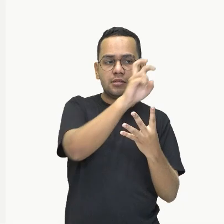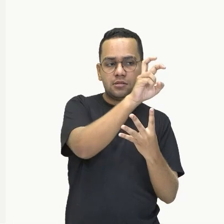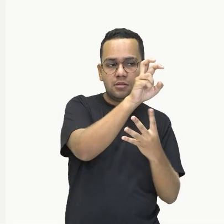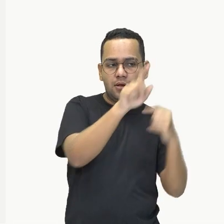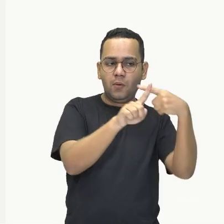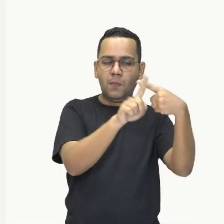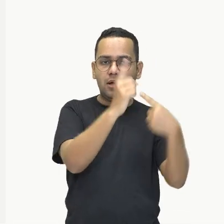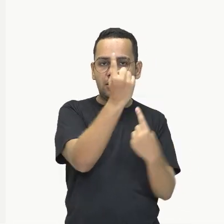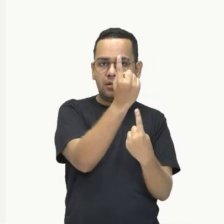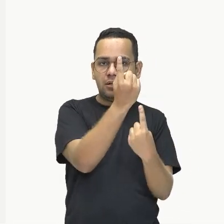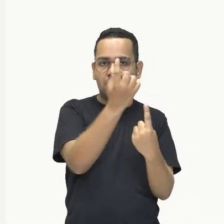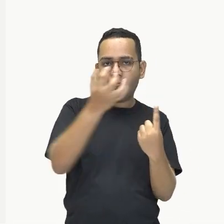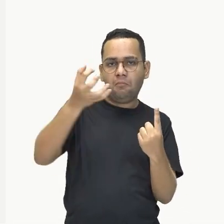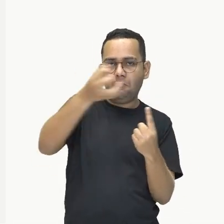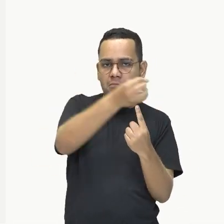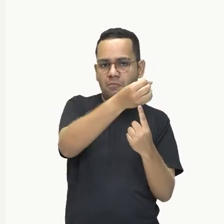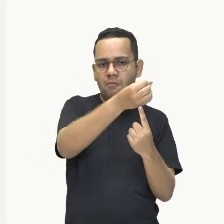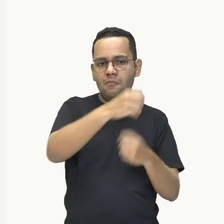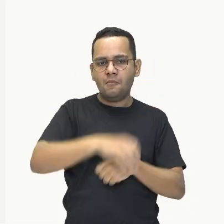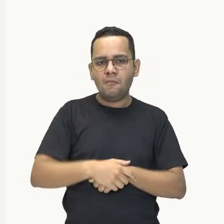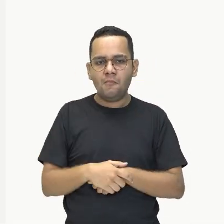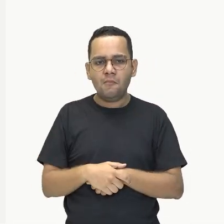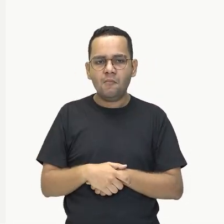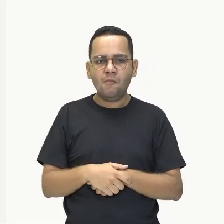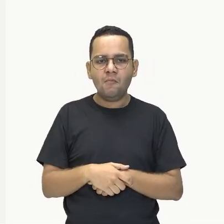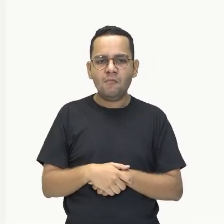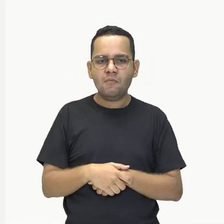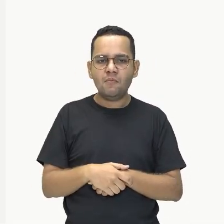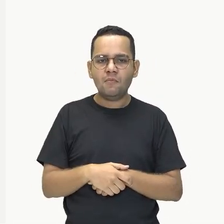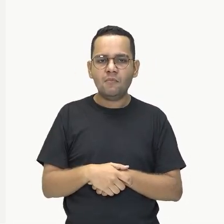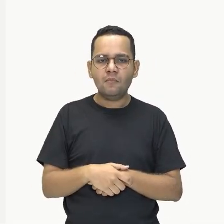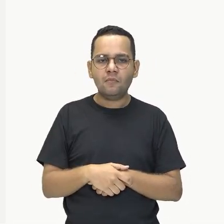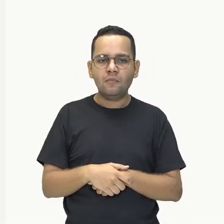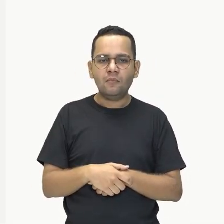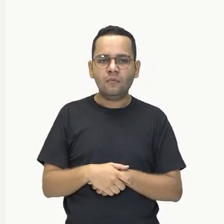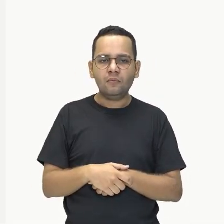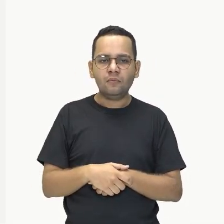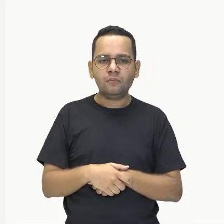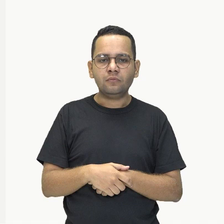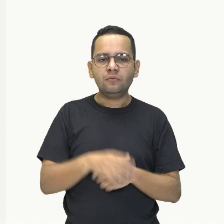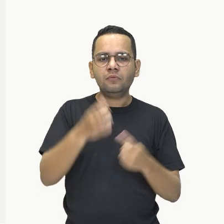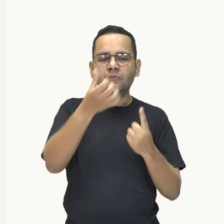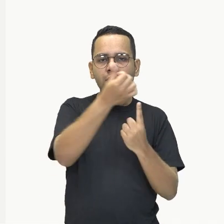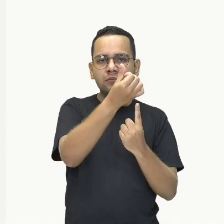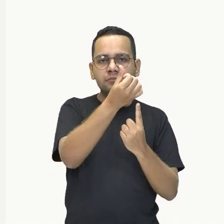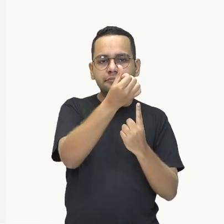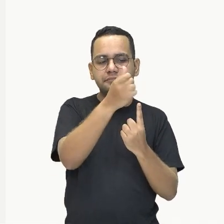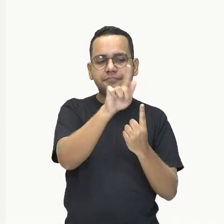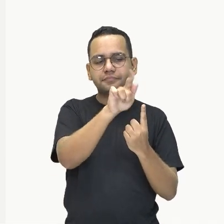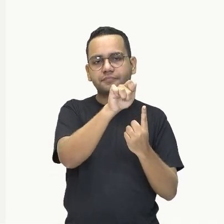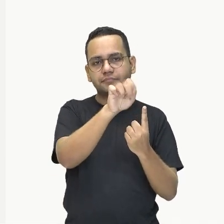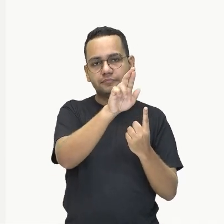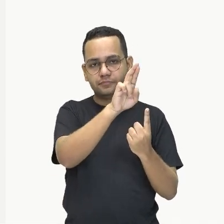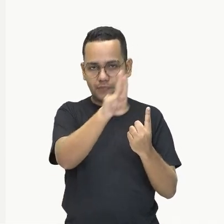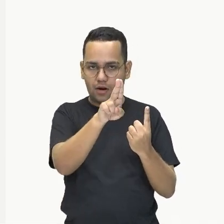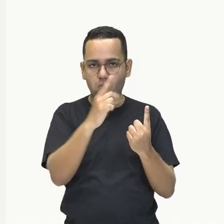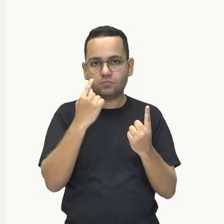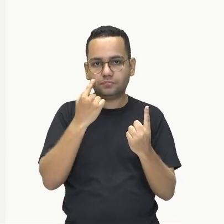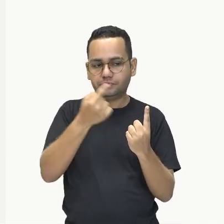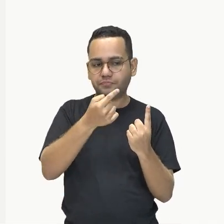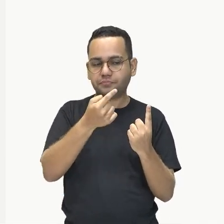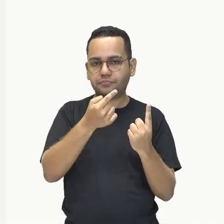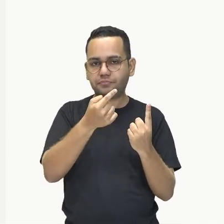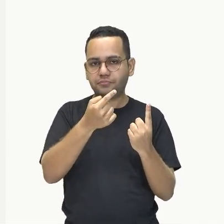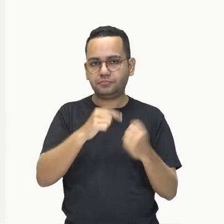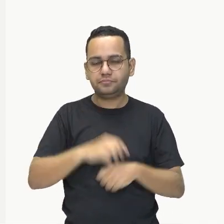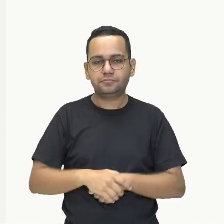nossos expoentes. Então, 5 mais 1 vai ser 6. O que significa que aqui meu